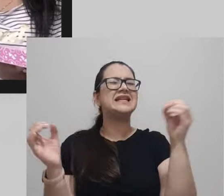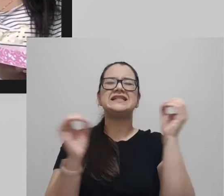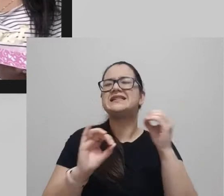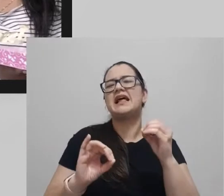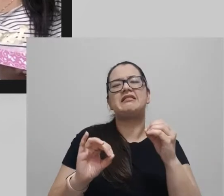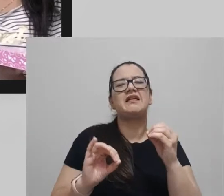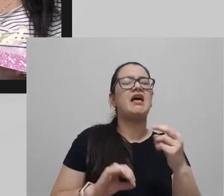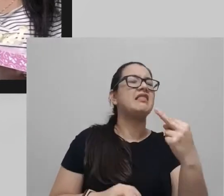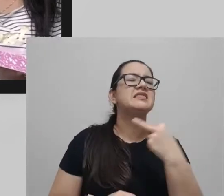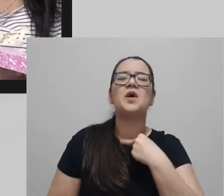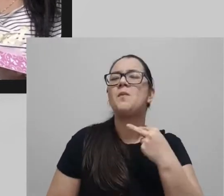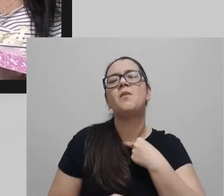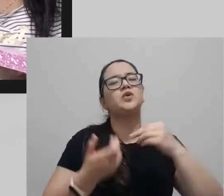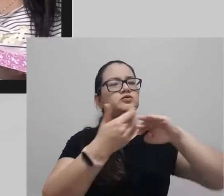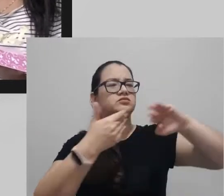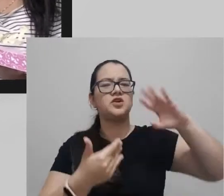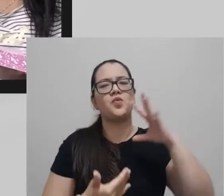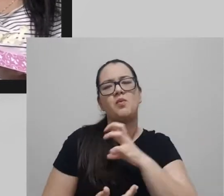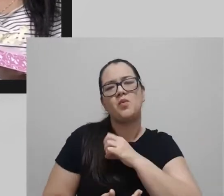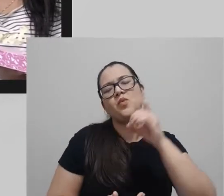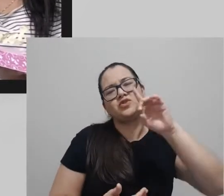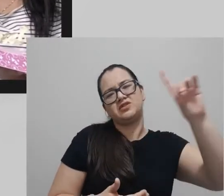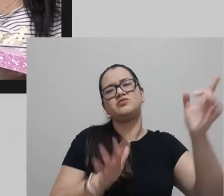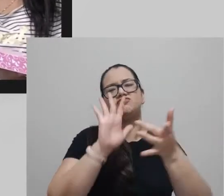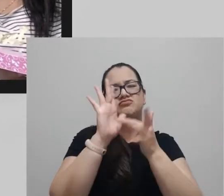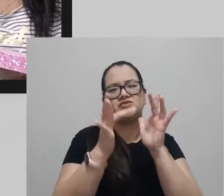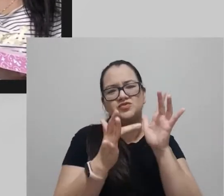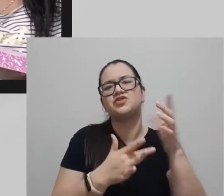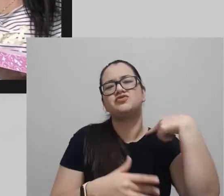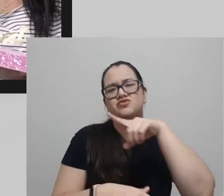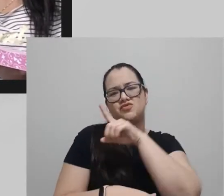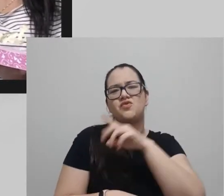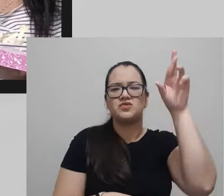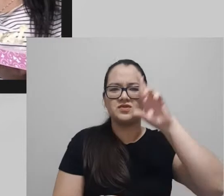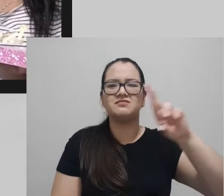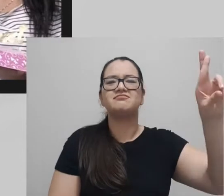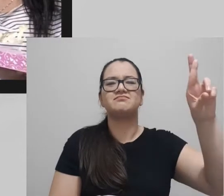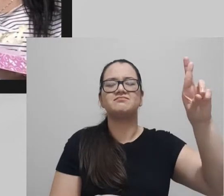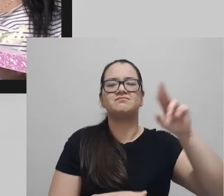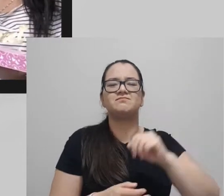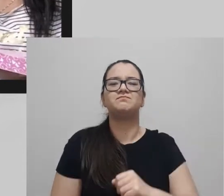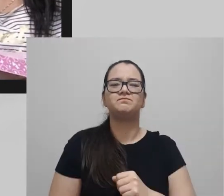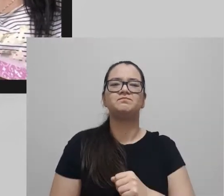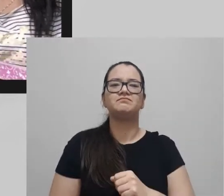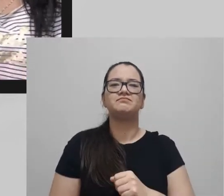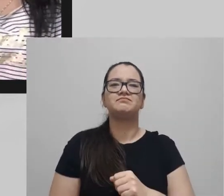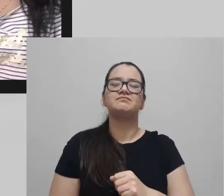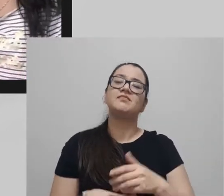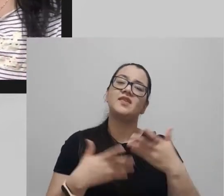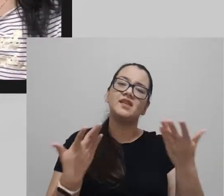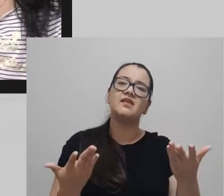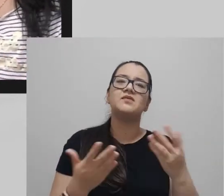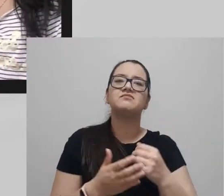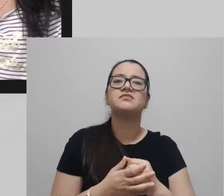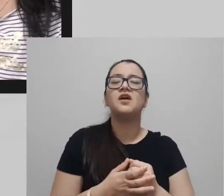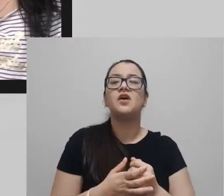nem qualquer outra criatura poderá separar-nos do amor de Deus, que está em Cristo Jesus, nosso Senhor. É isso, meus irmãos,